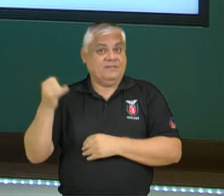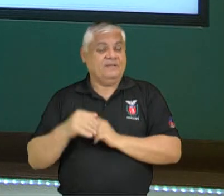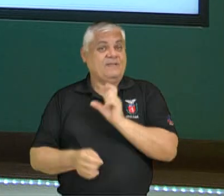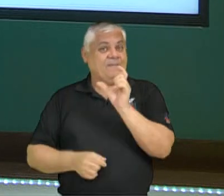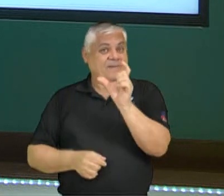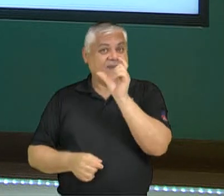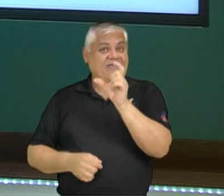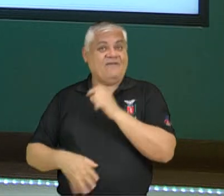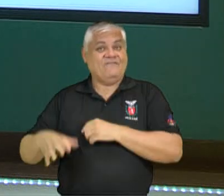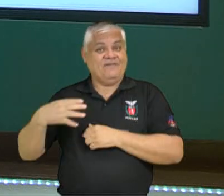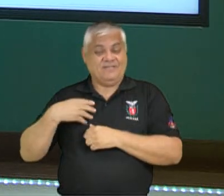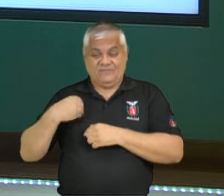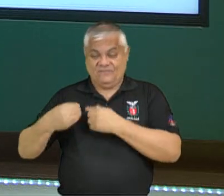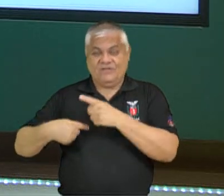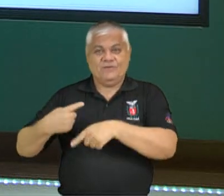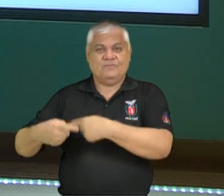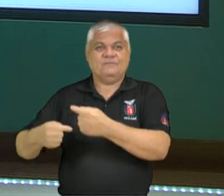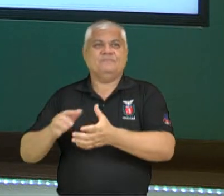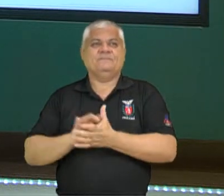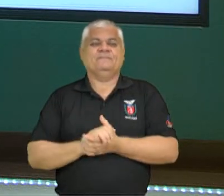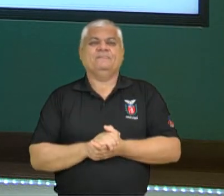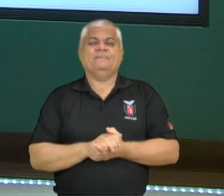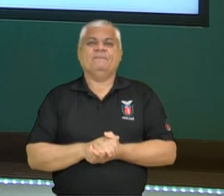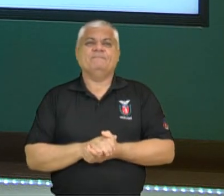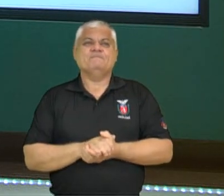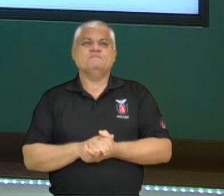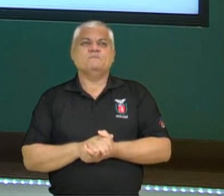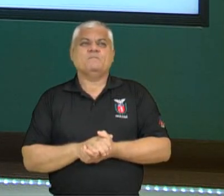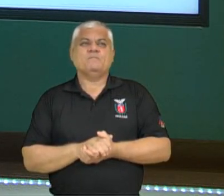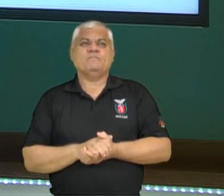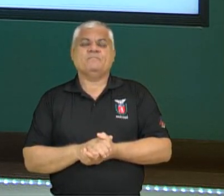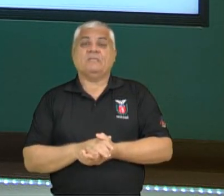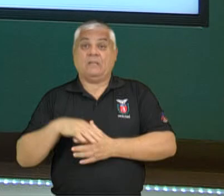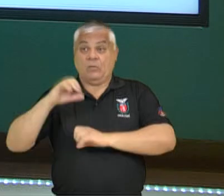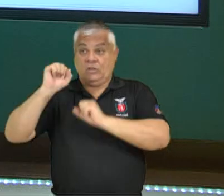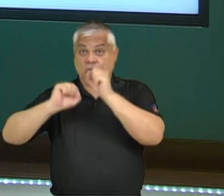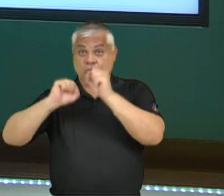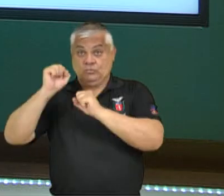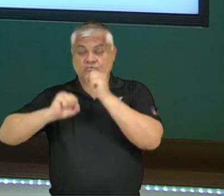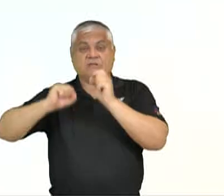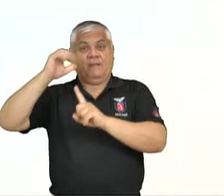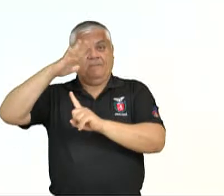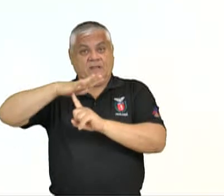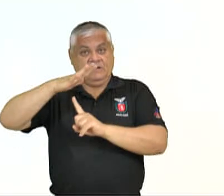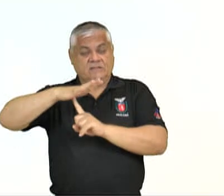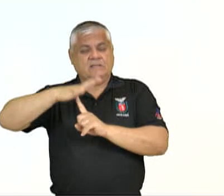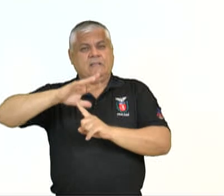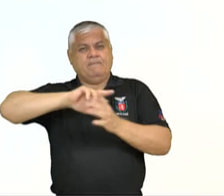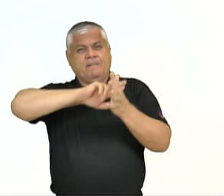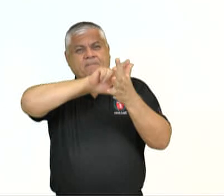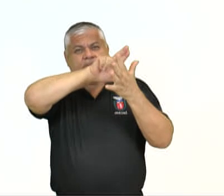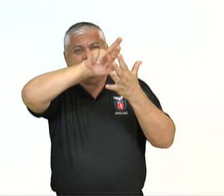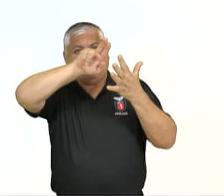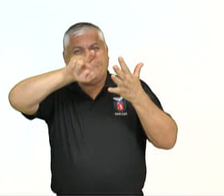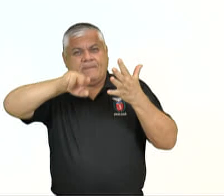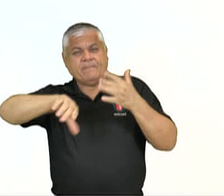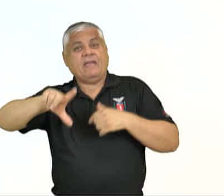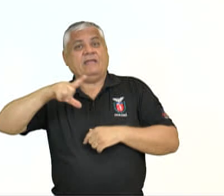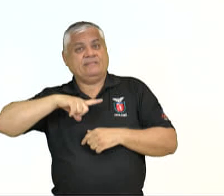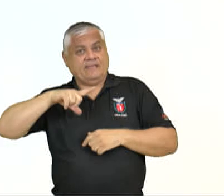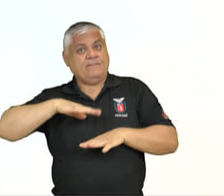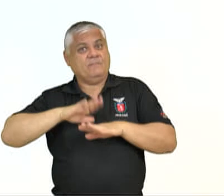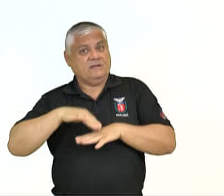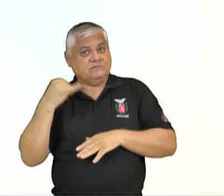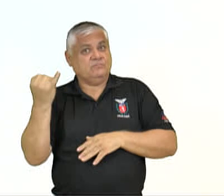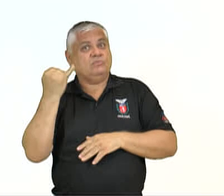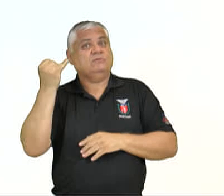a relação que ela tem. Problematização, A indústria paranaense ela é diversificada, uma das mais importantes indústrias